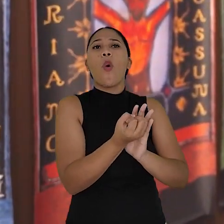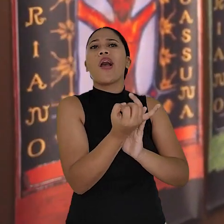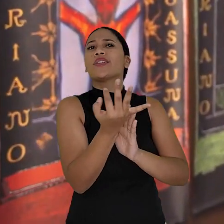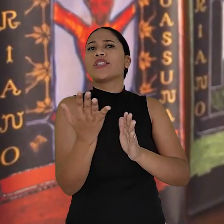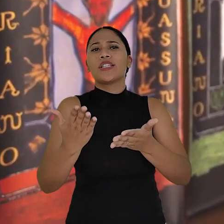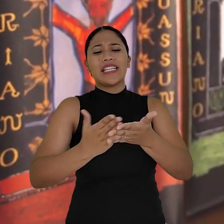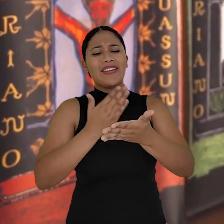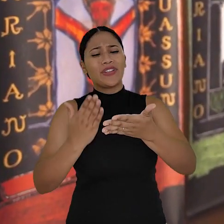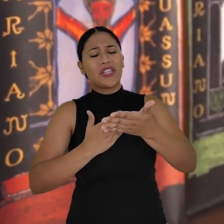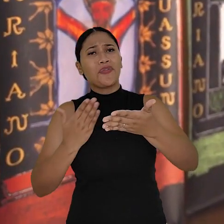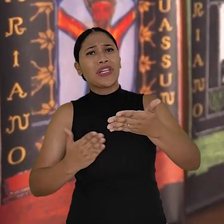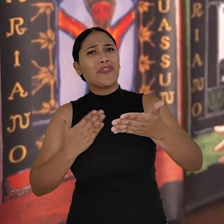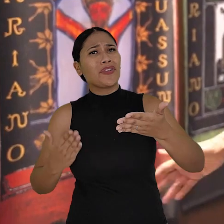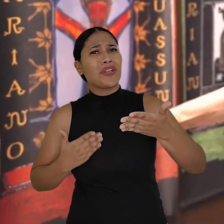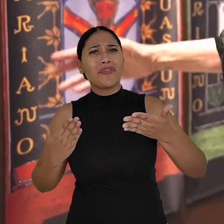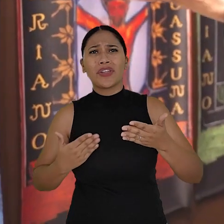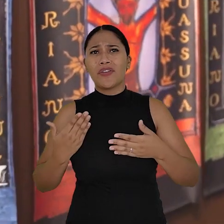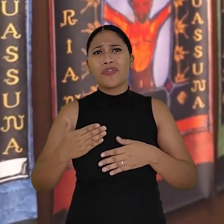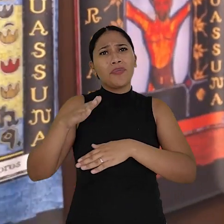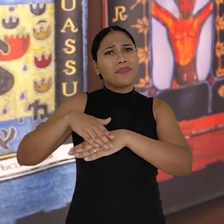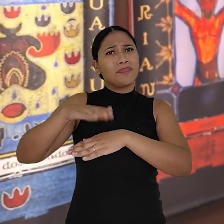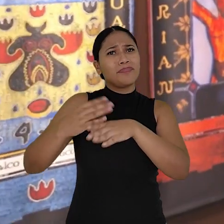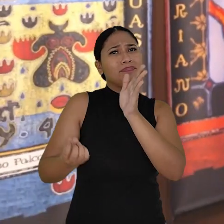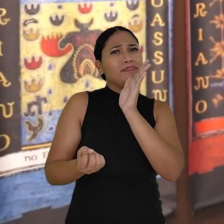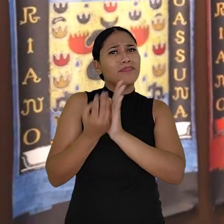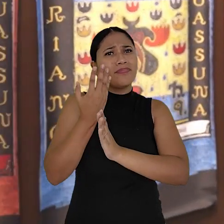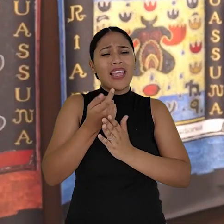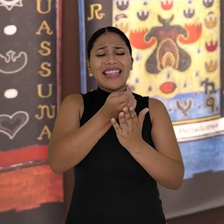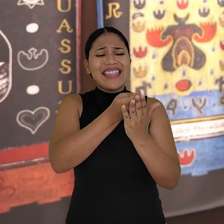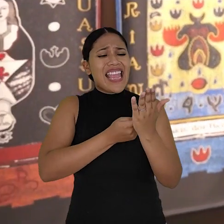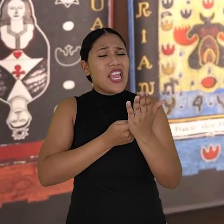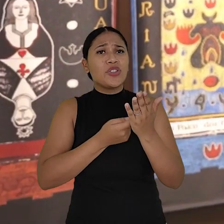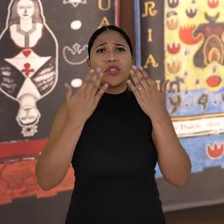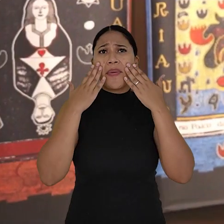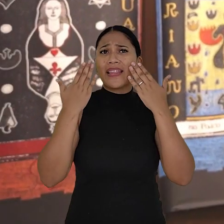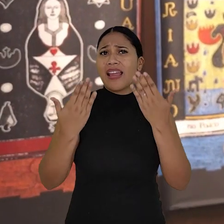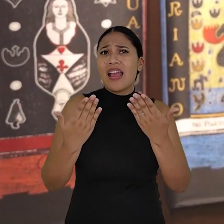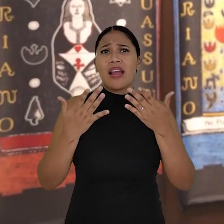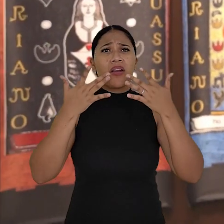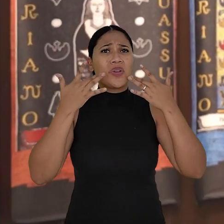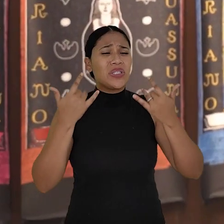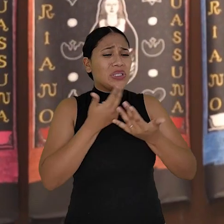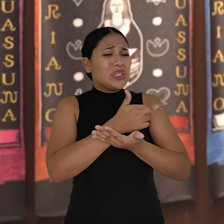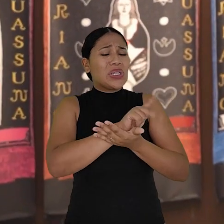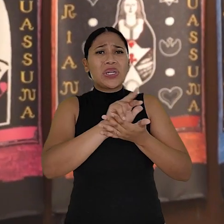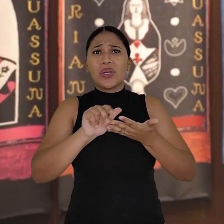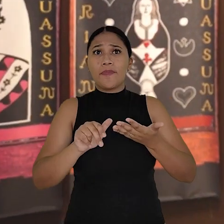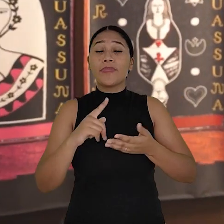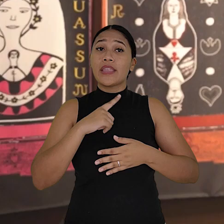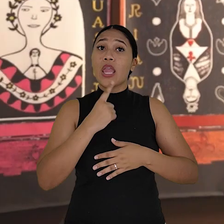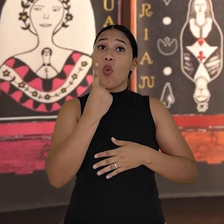homenagem à quantidade de livros que Ariano produziu, né? De textos de espetáculo,